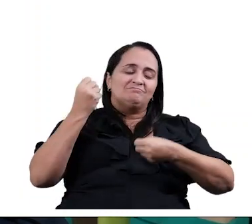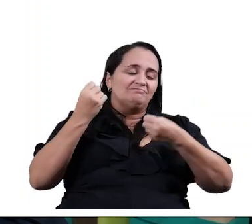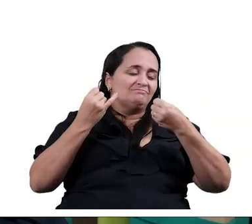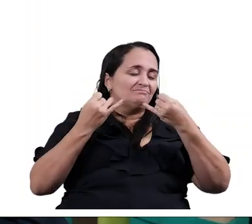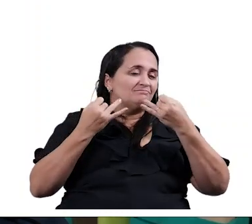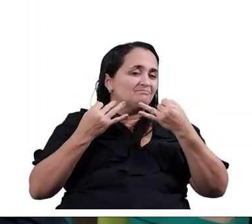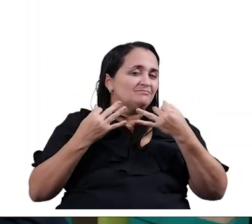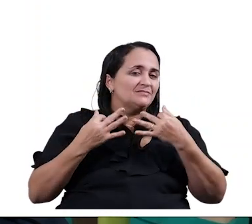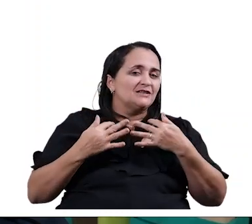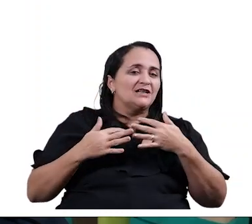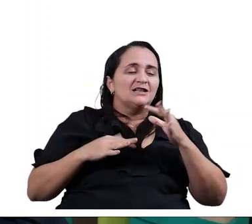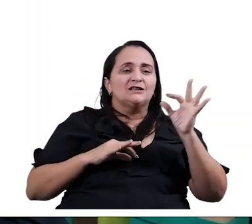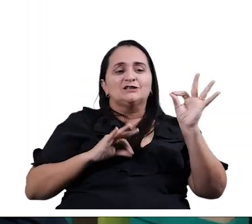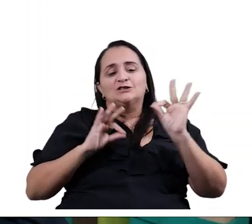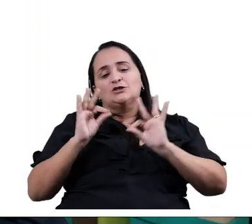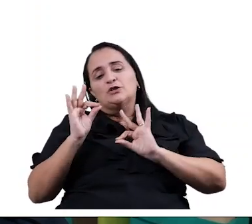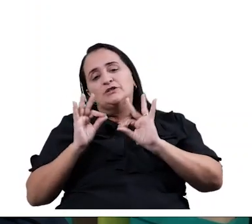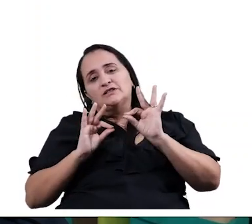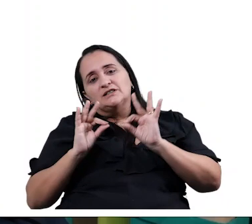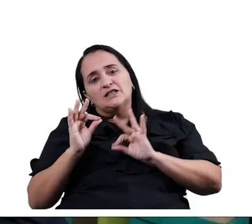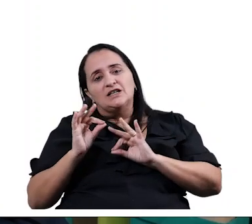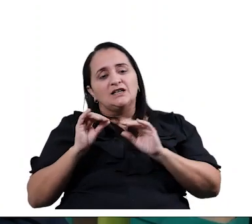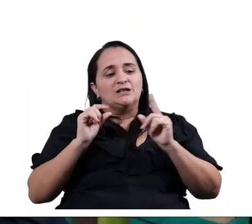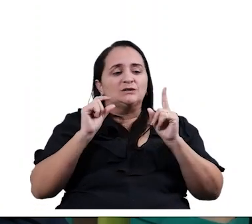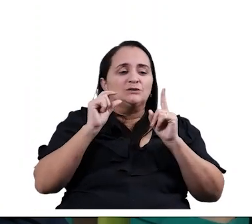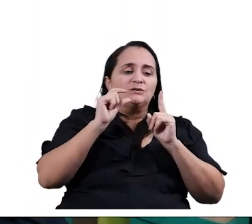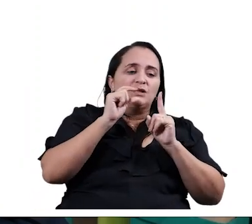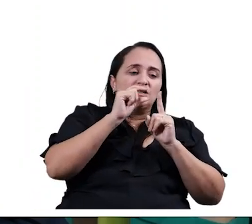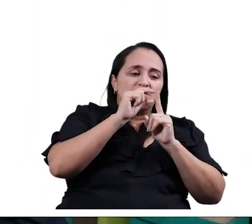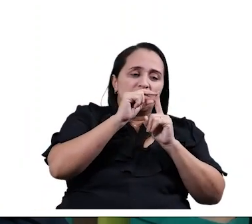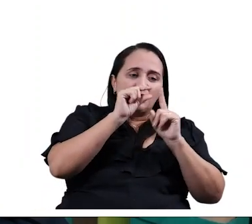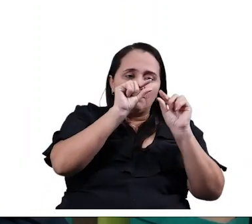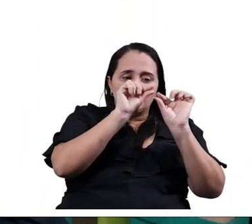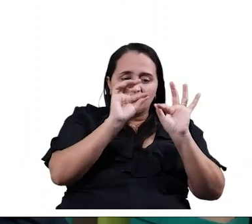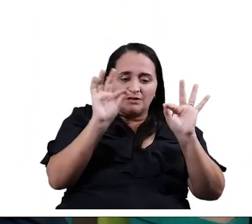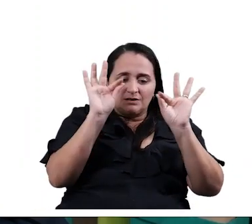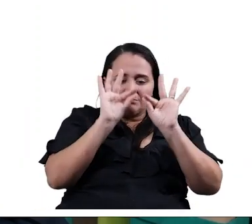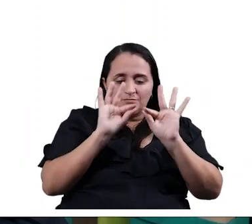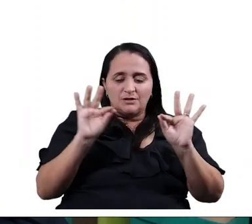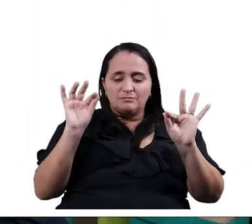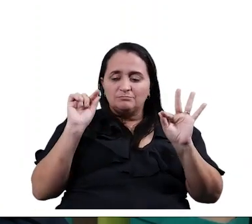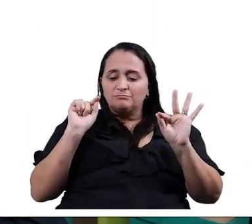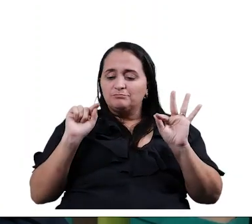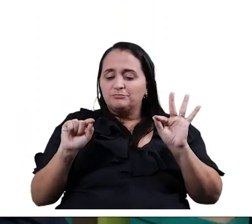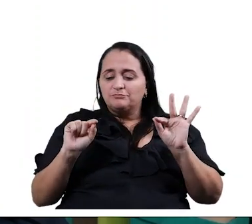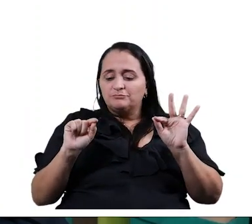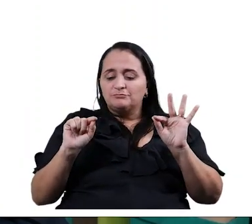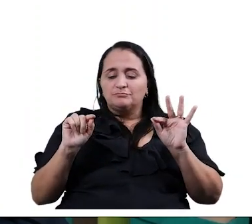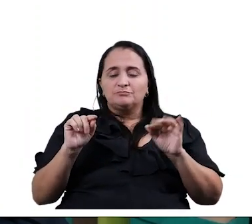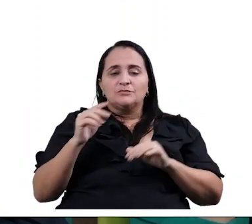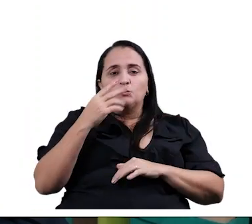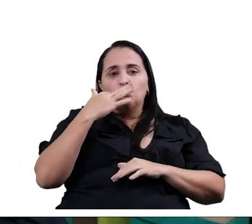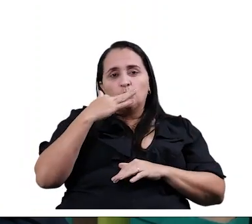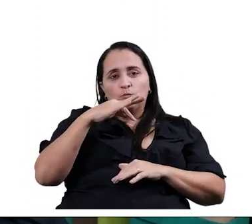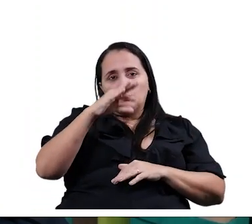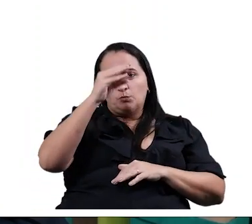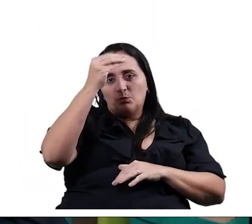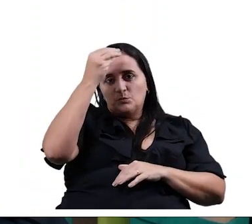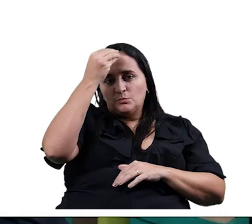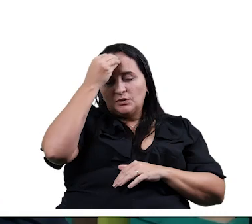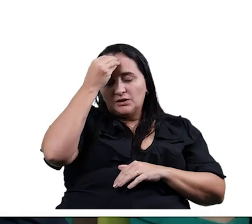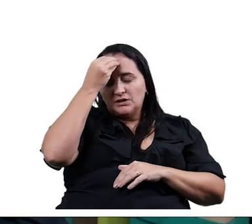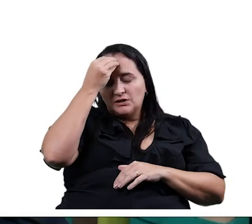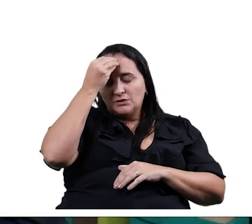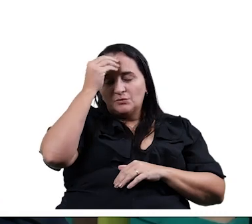descrevendo. Um texto organizado com parágrafos. Um texto com uma linguagem